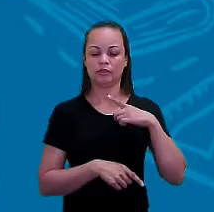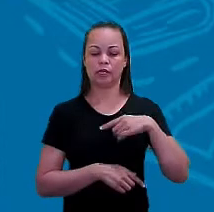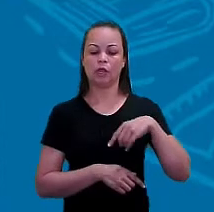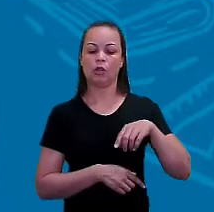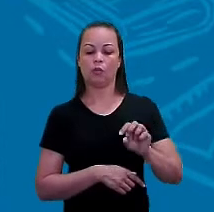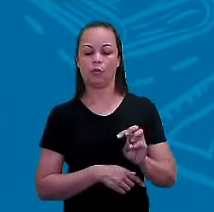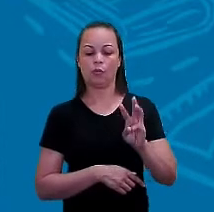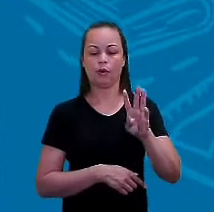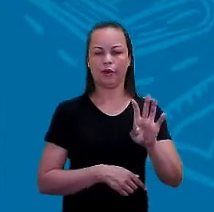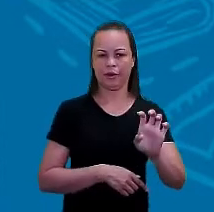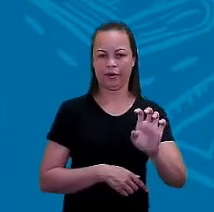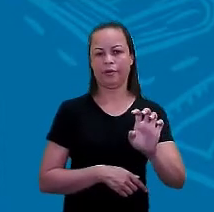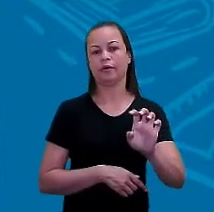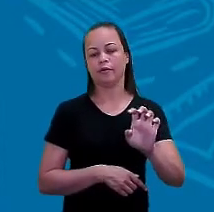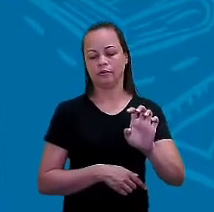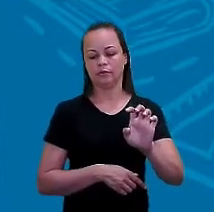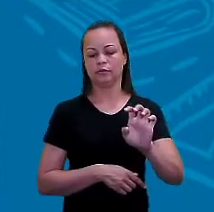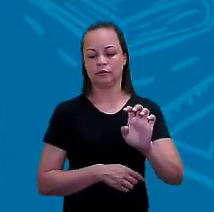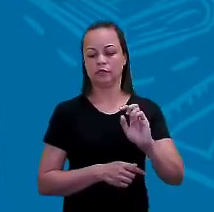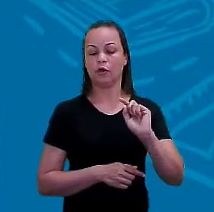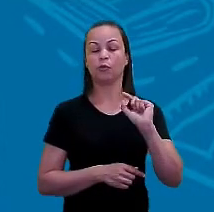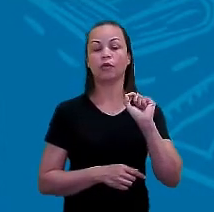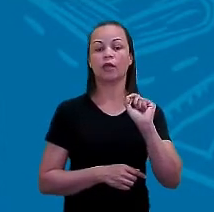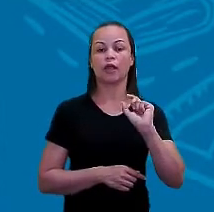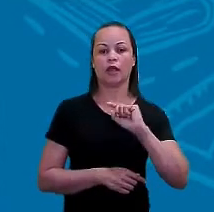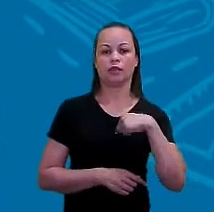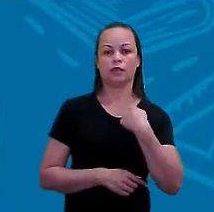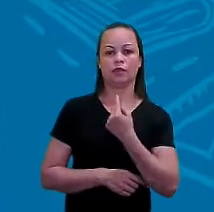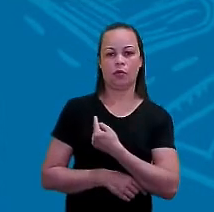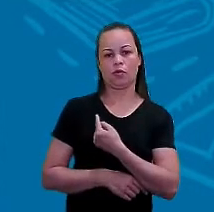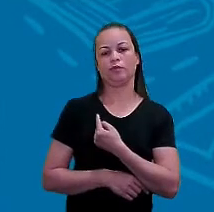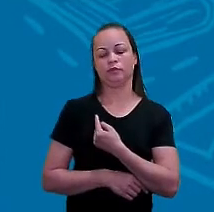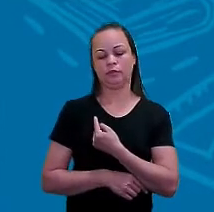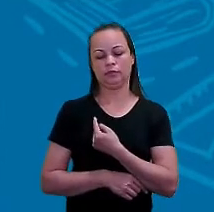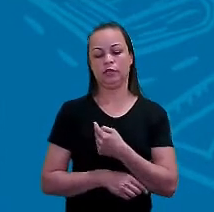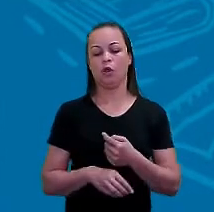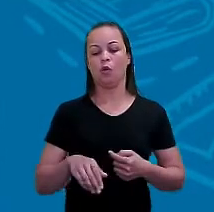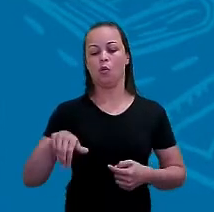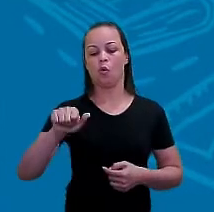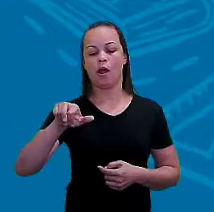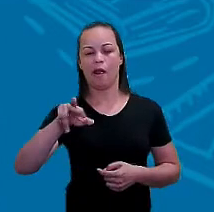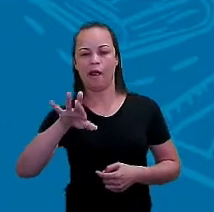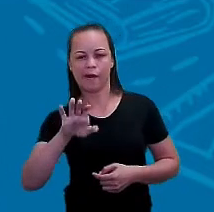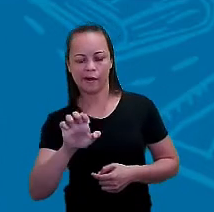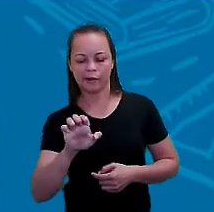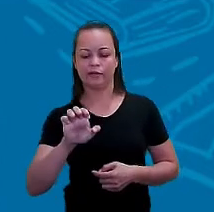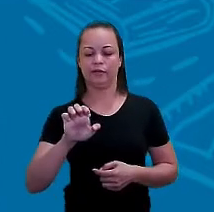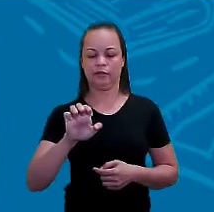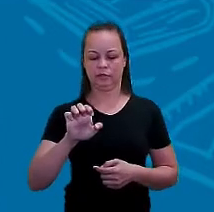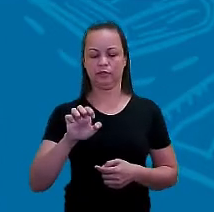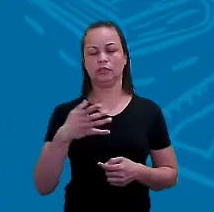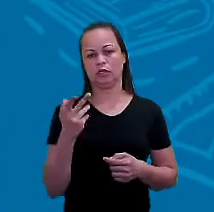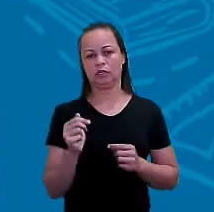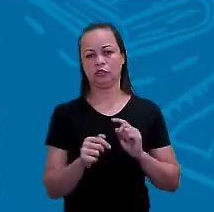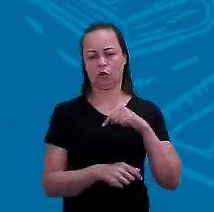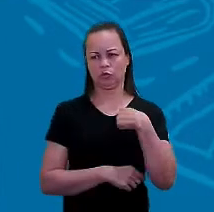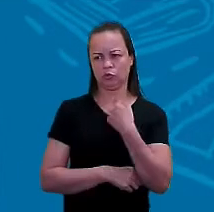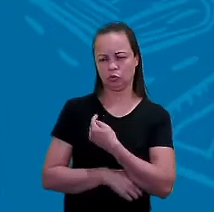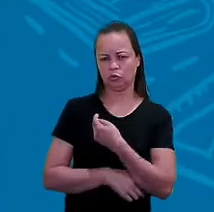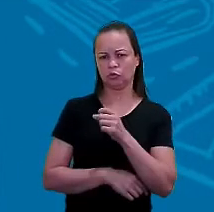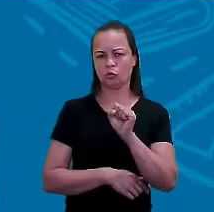pessoa do singular. We, nós. We are. Nós somos ou nós estamos. Ou